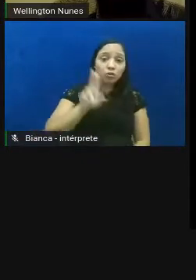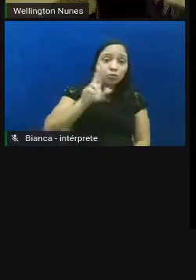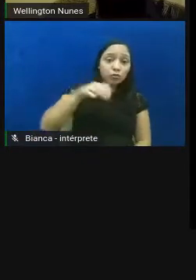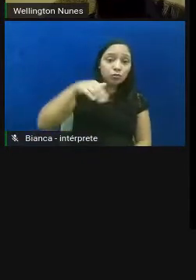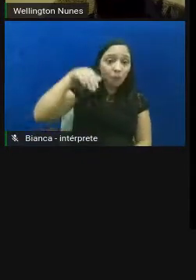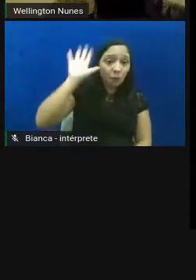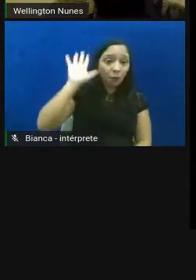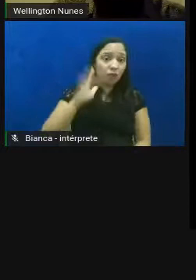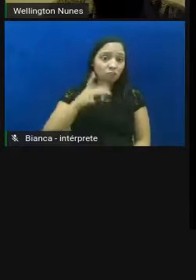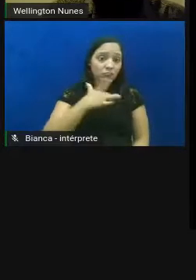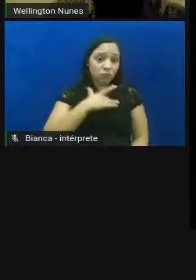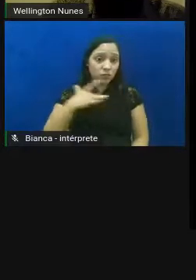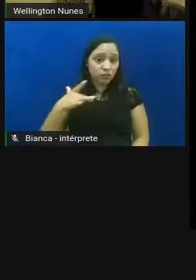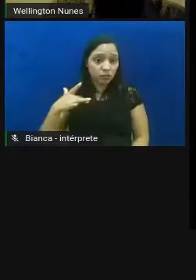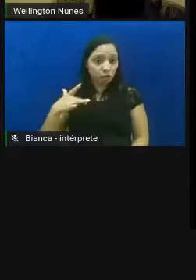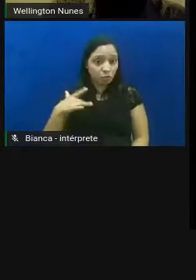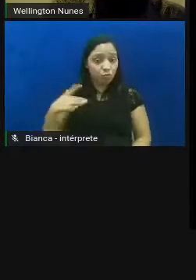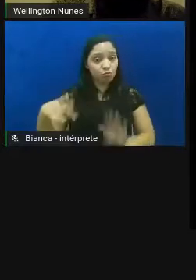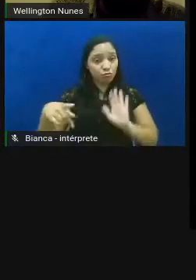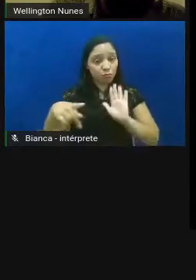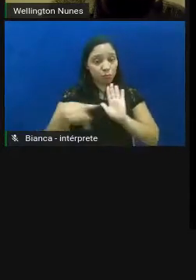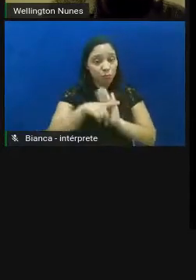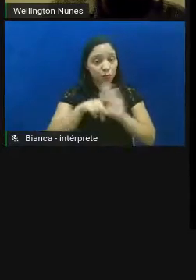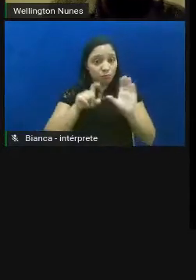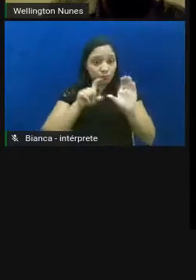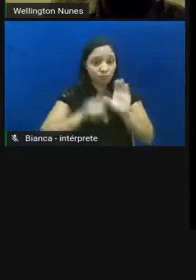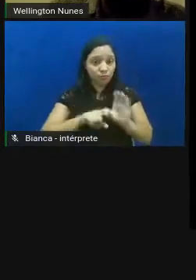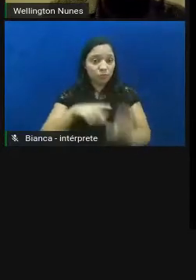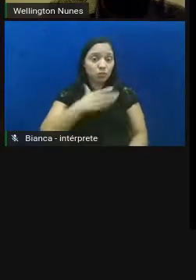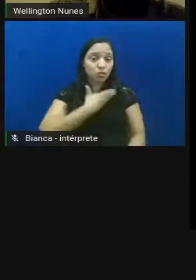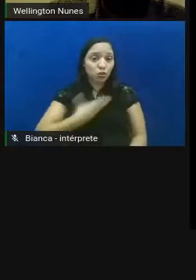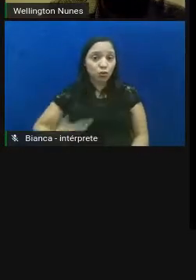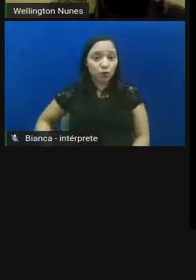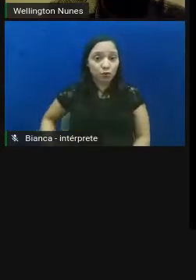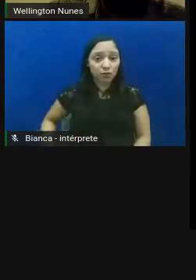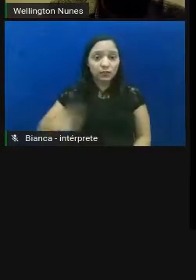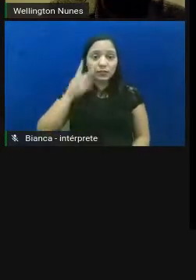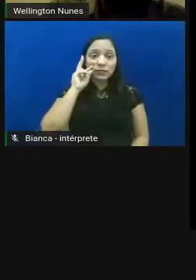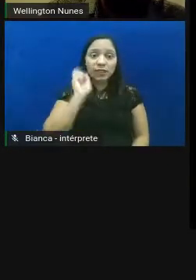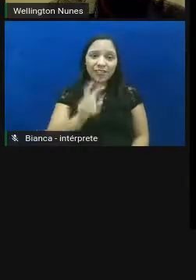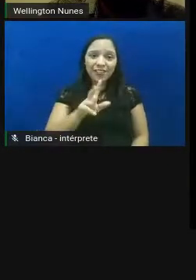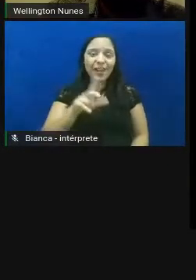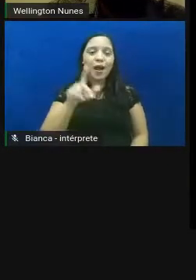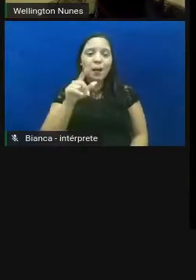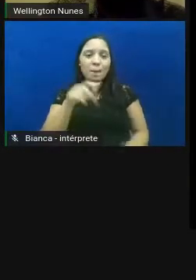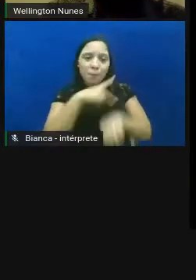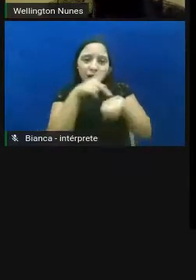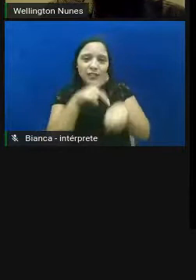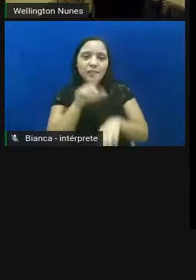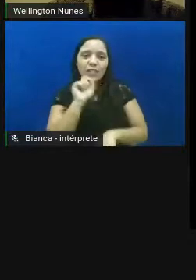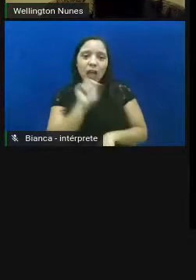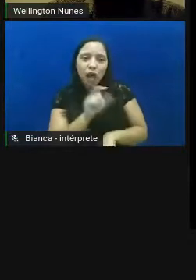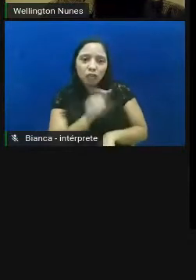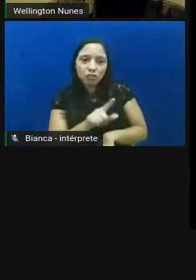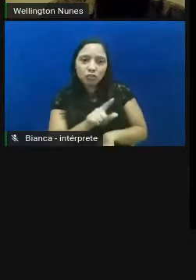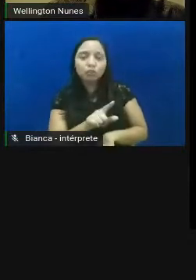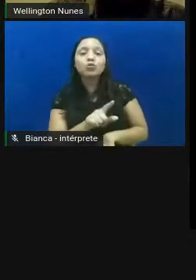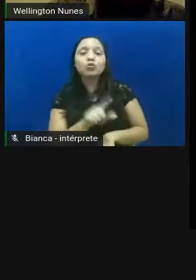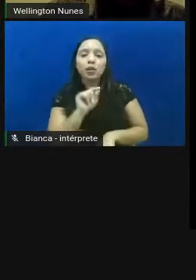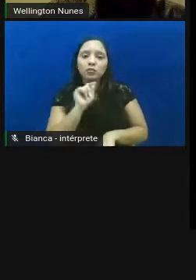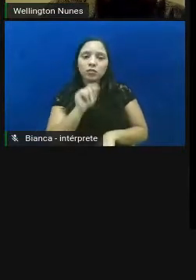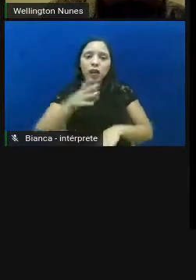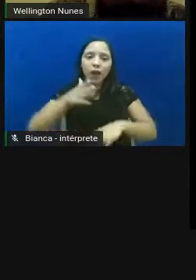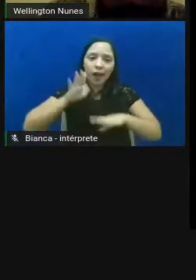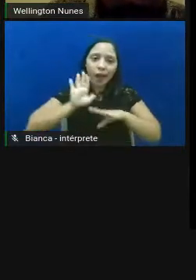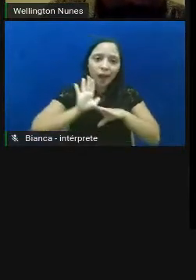pública, por país. Então a gente vê aqui uns países em azul que mais investem e vermelhos que menos investem. O Brasil